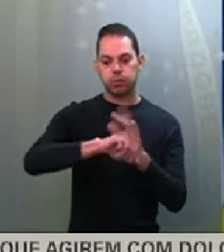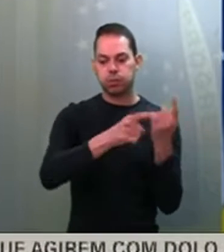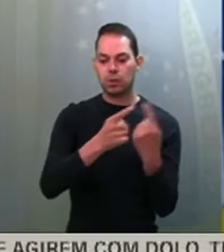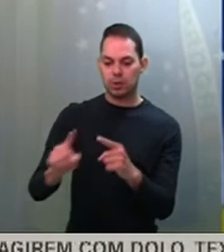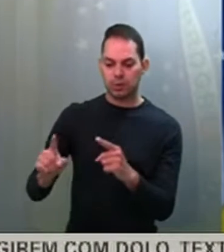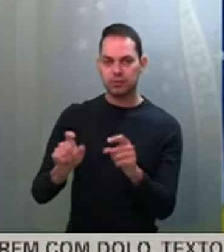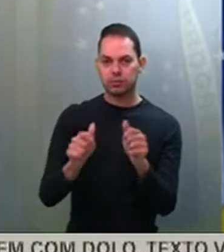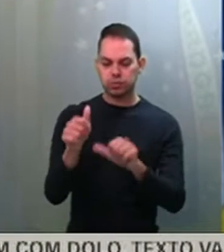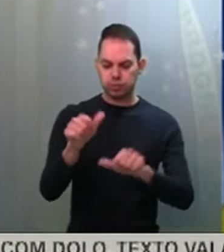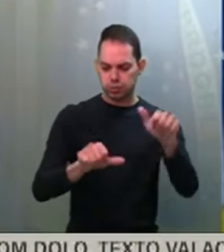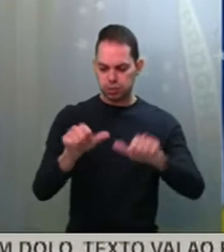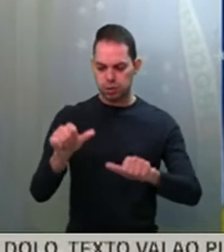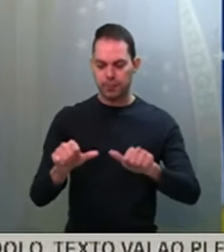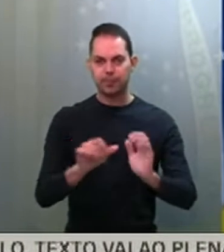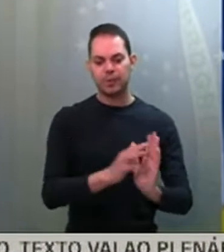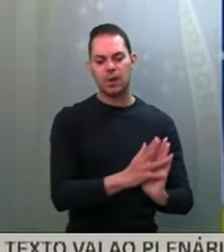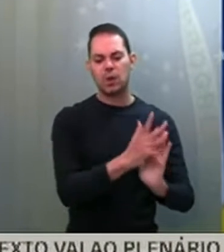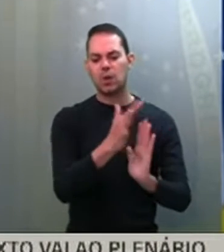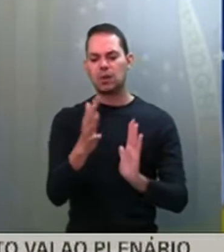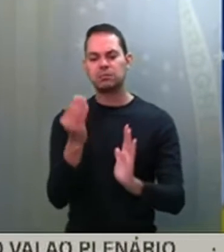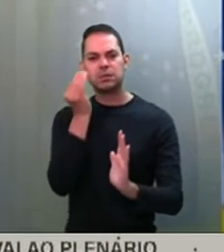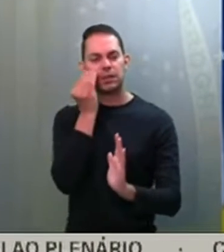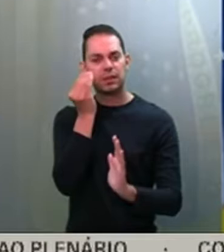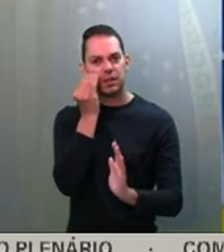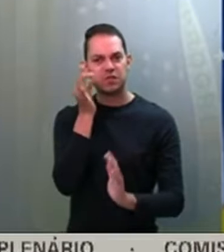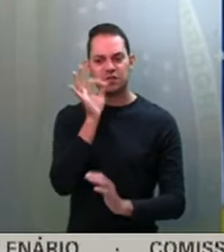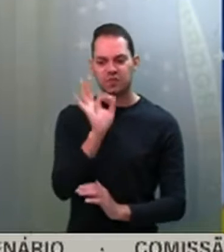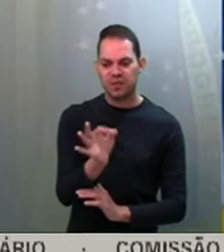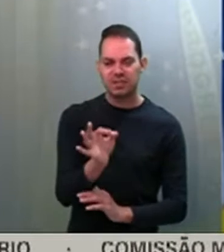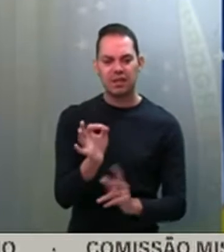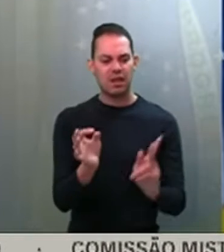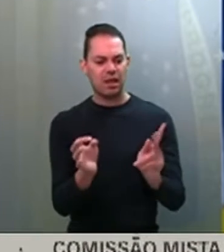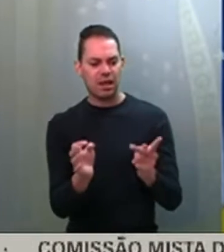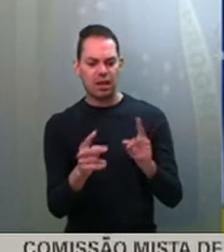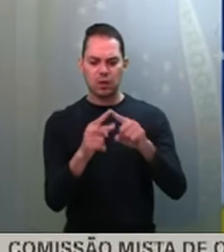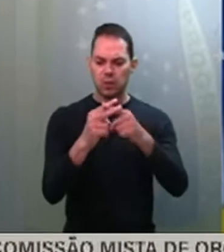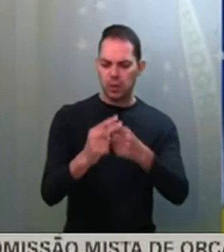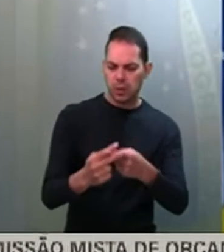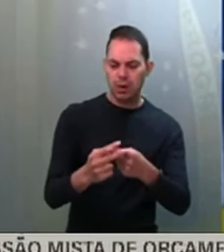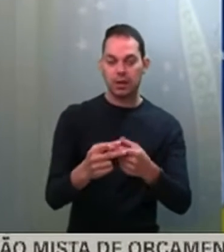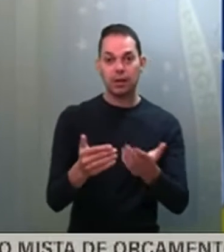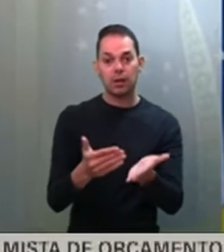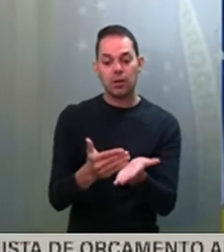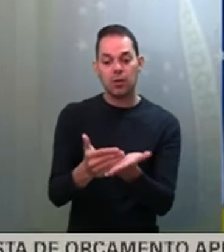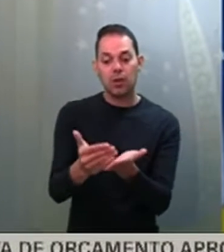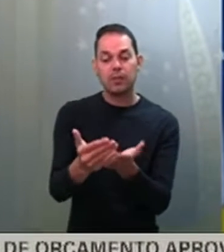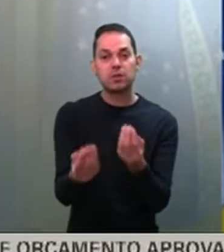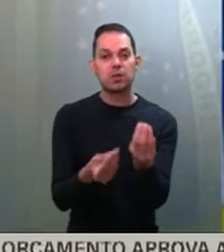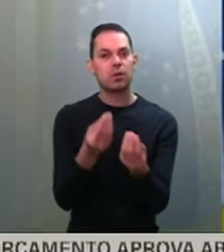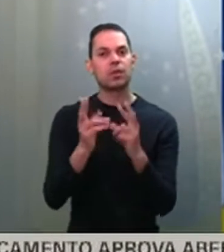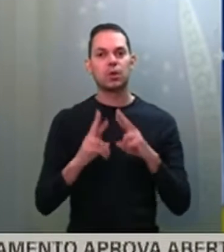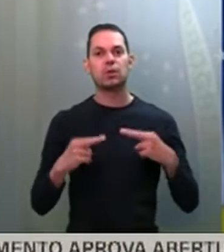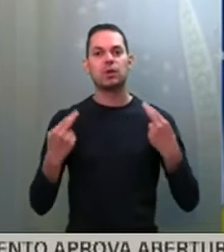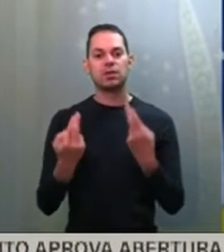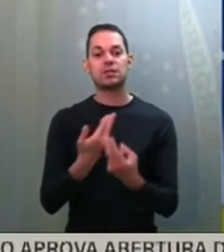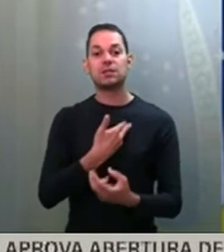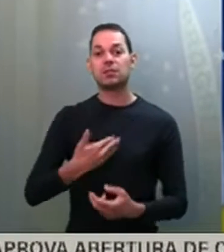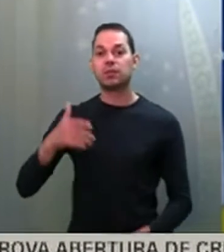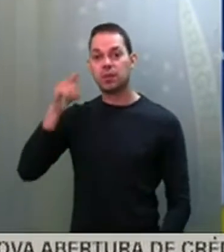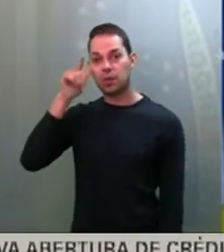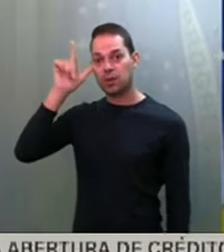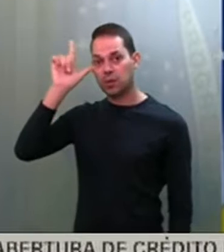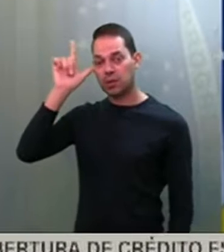esse processo de busca de acertos e correções foi aberto com audiência pública de